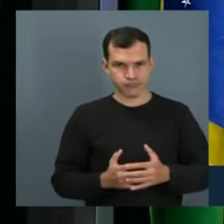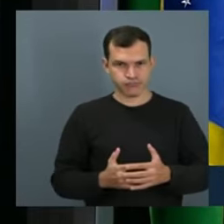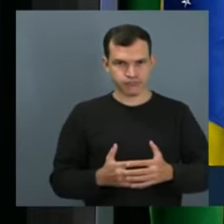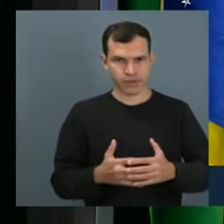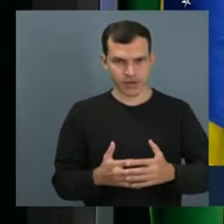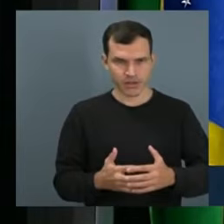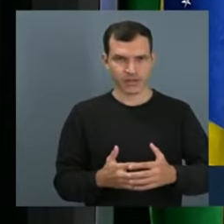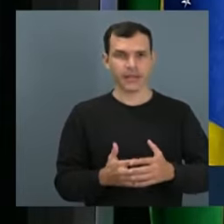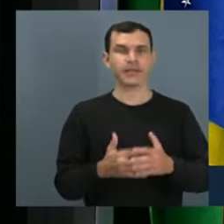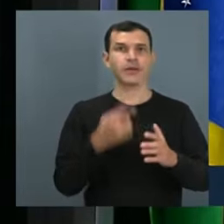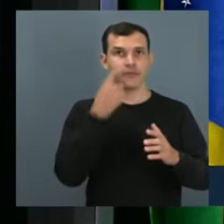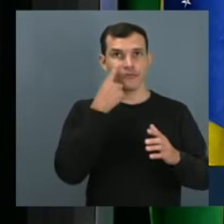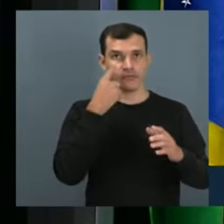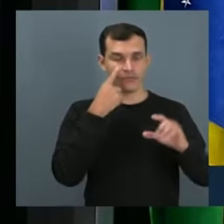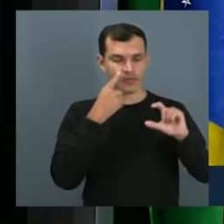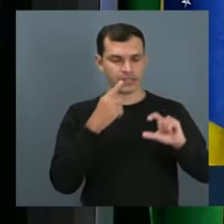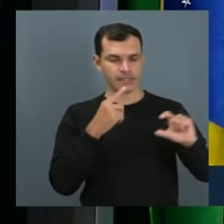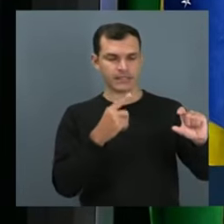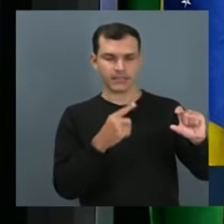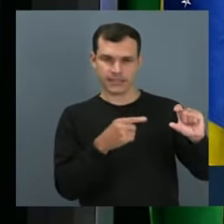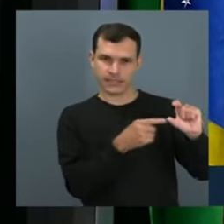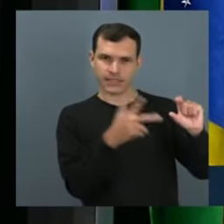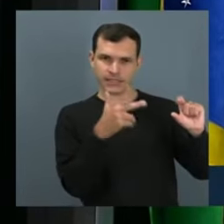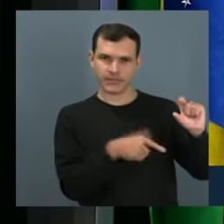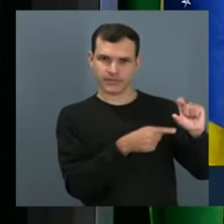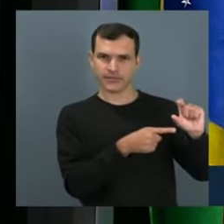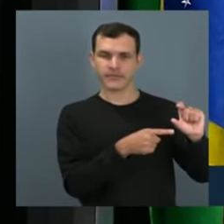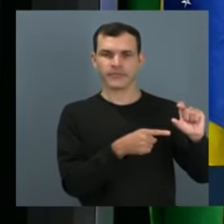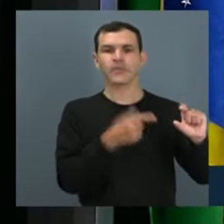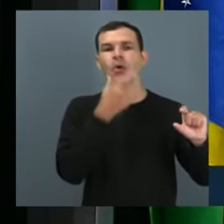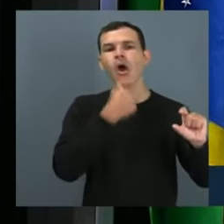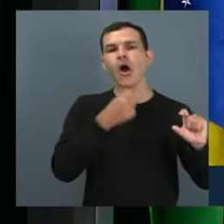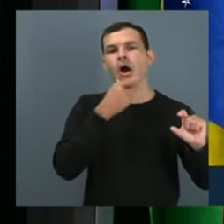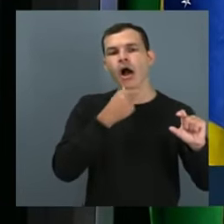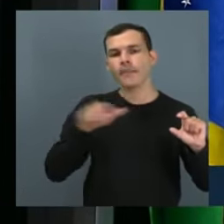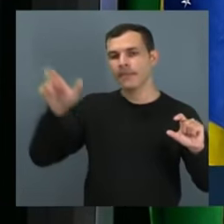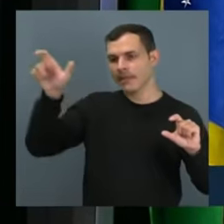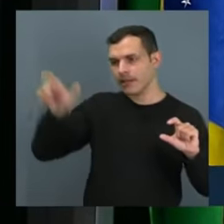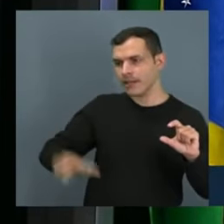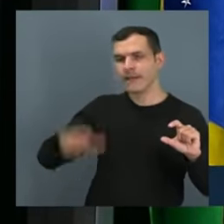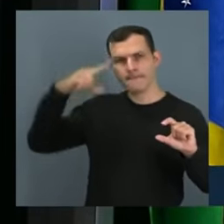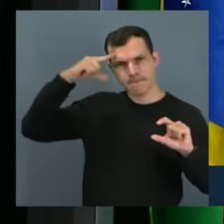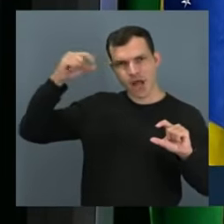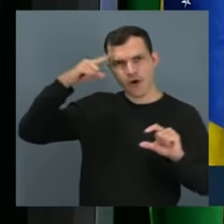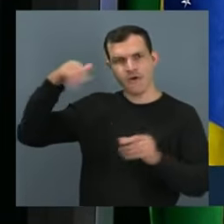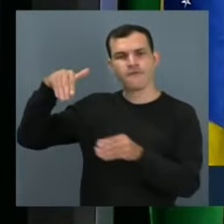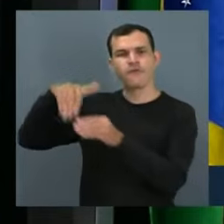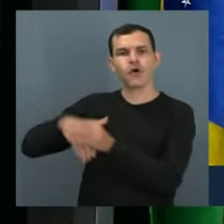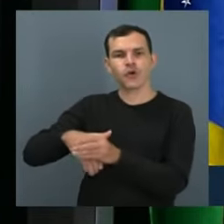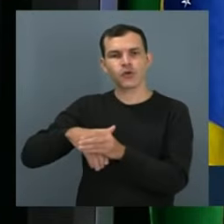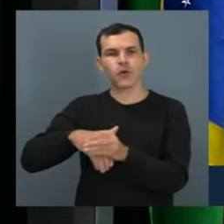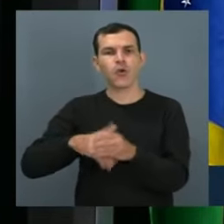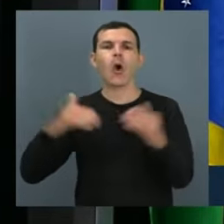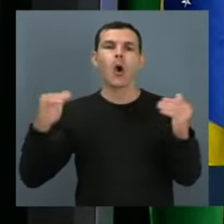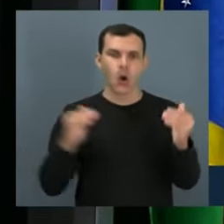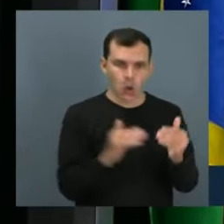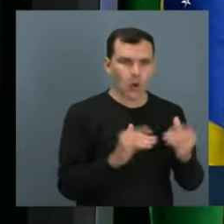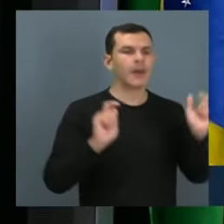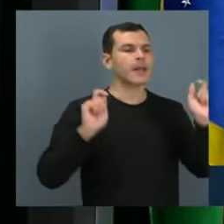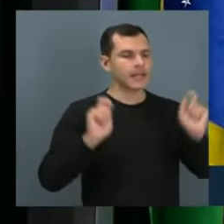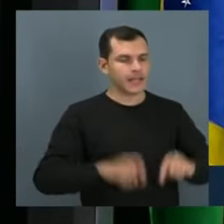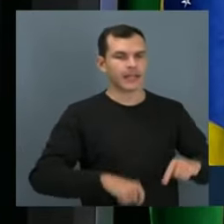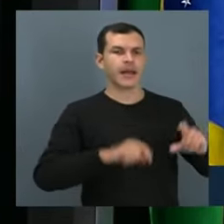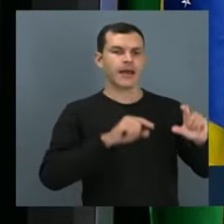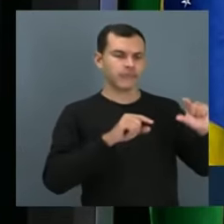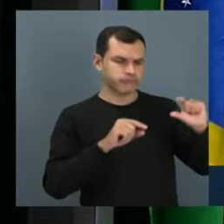que o Barroso, ministro Barroso, foi lá e votou pela morte, pela possibilidade de assassinar essas